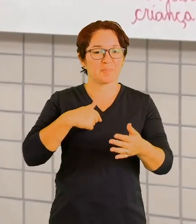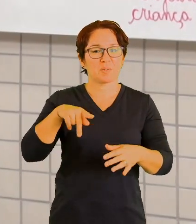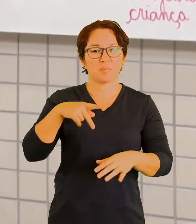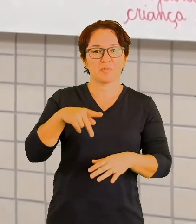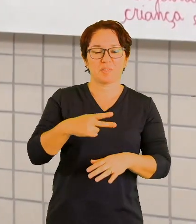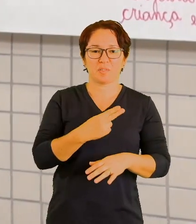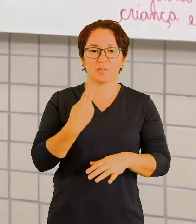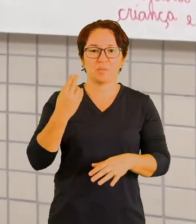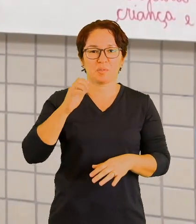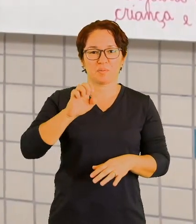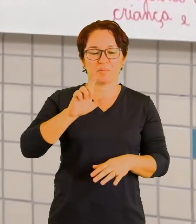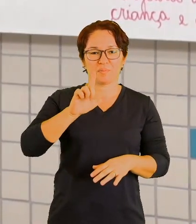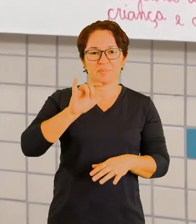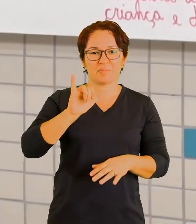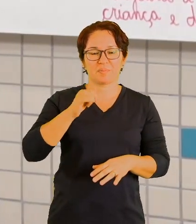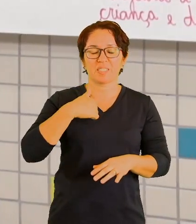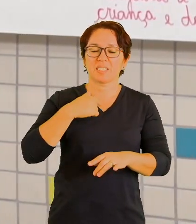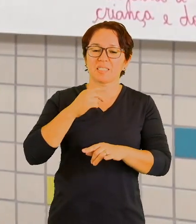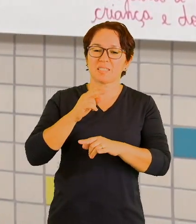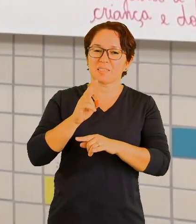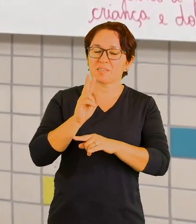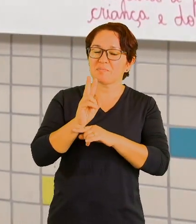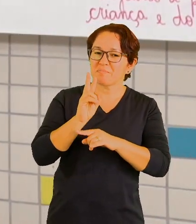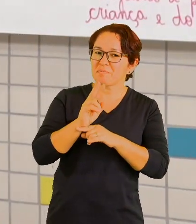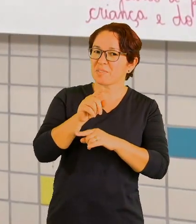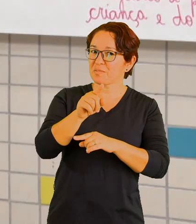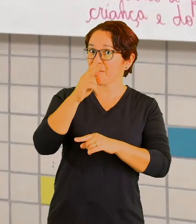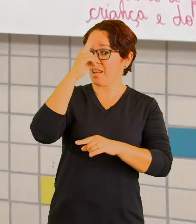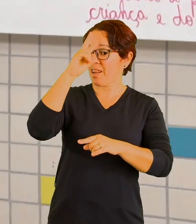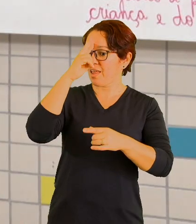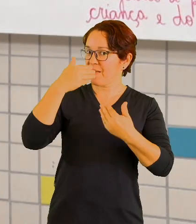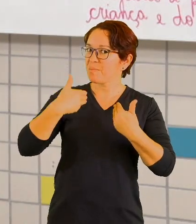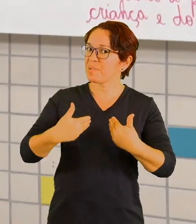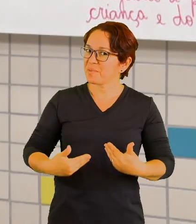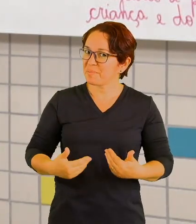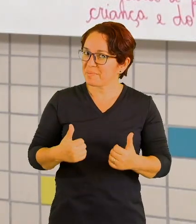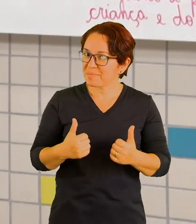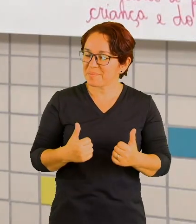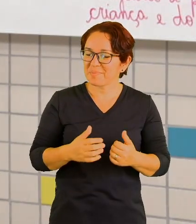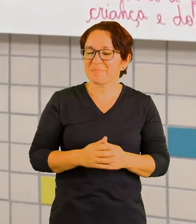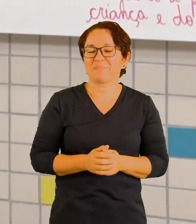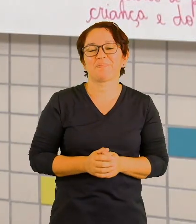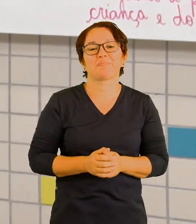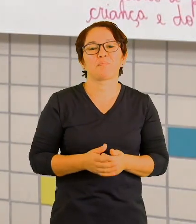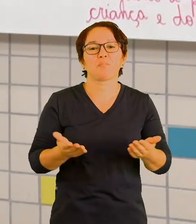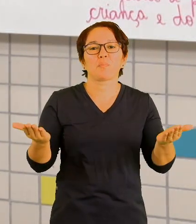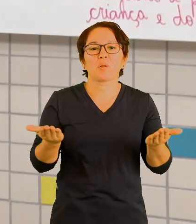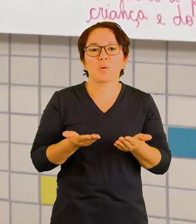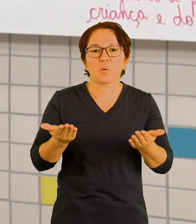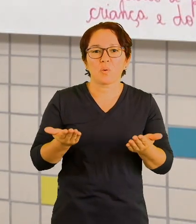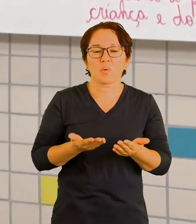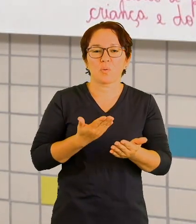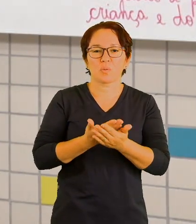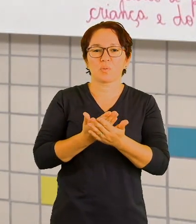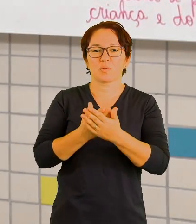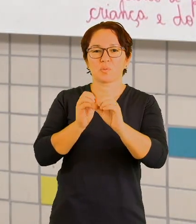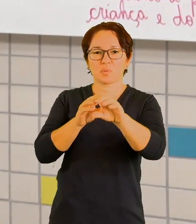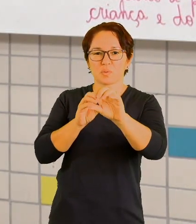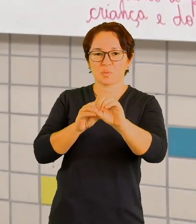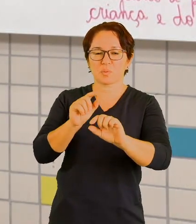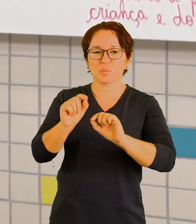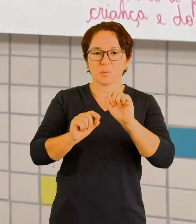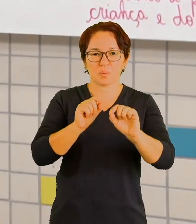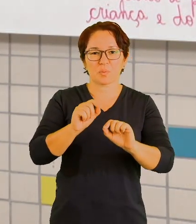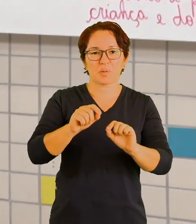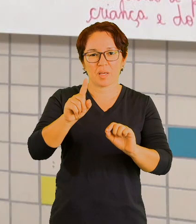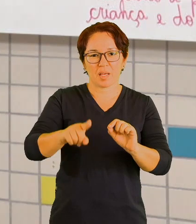Li, espero que vocês se recordem de mim. E hoje, na nossa aula de práticas de leitura e produção